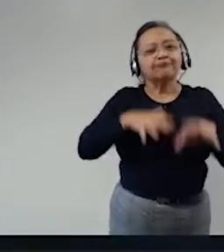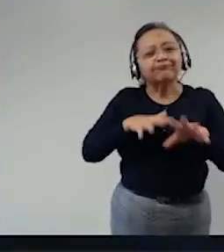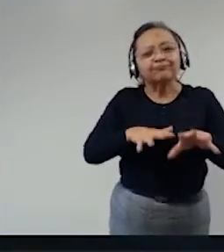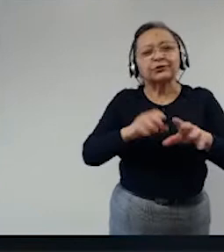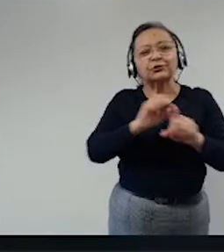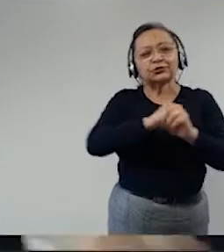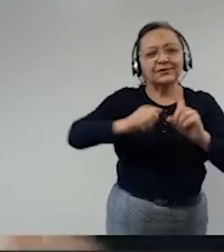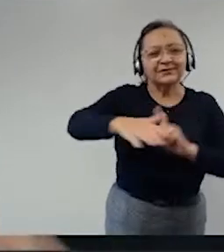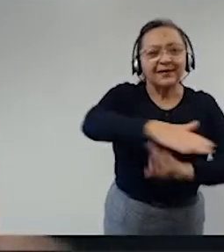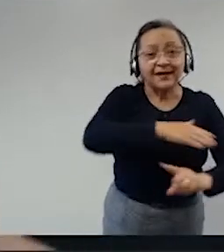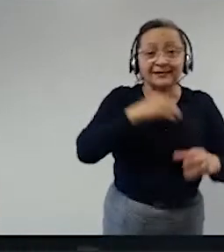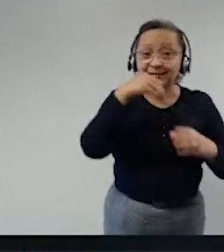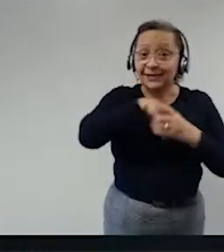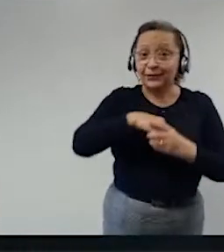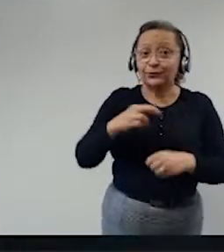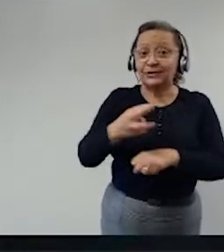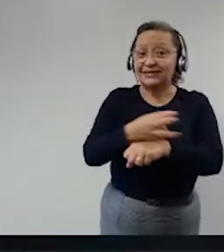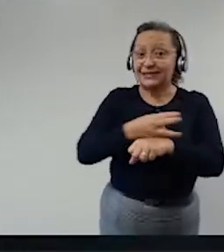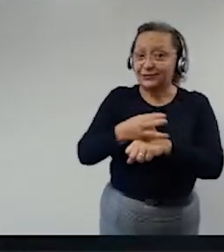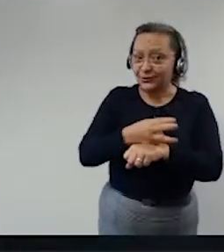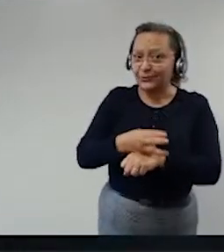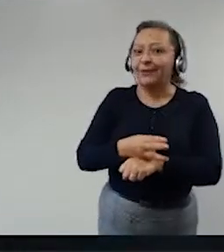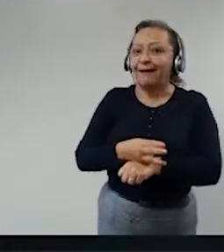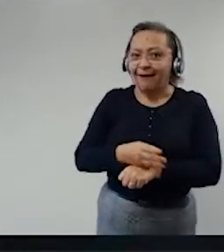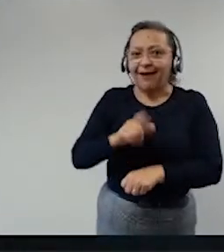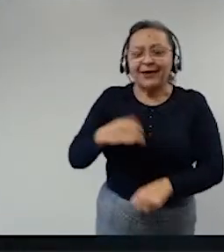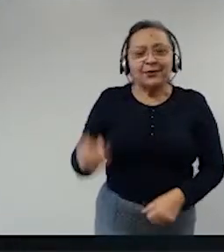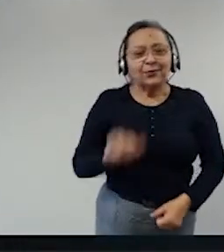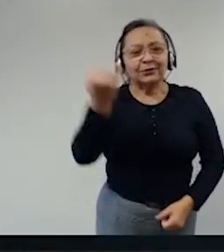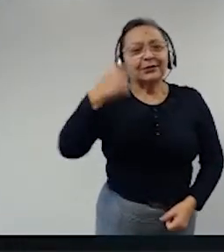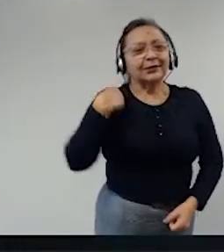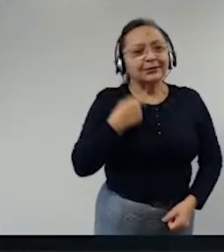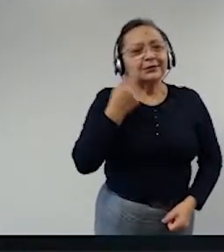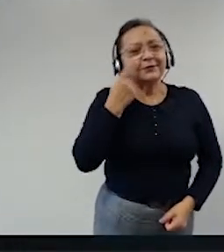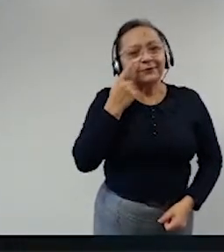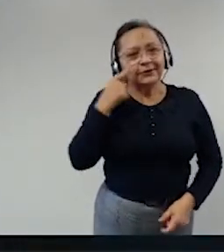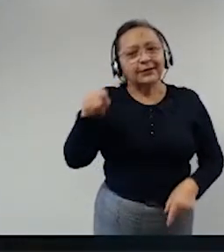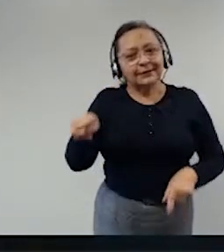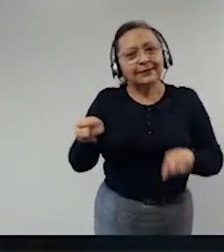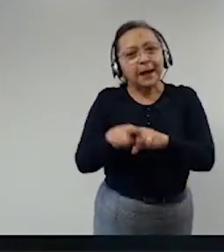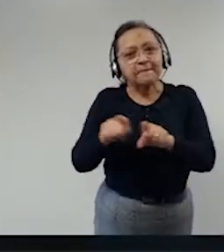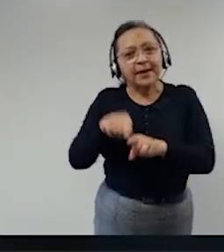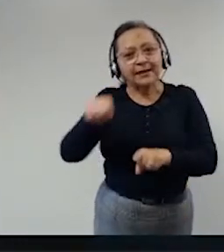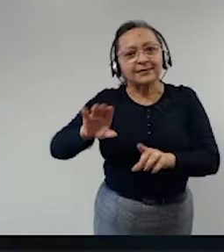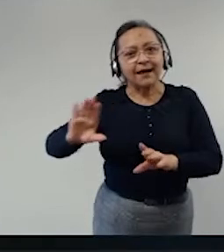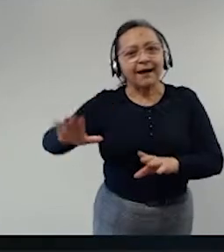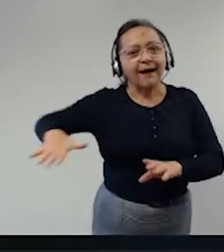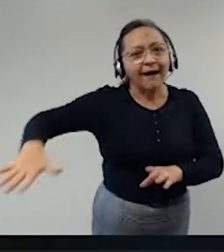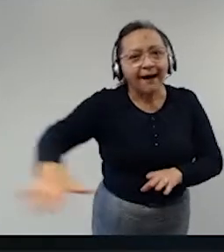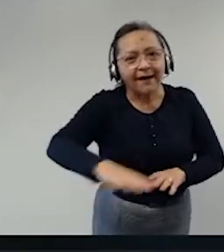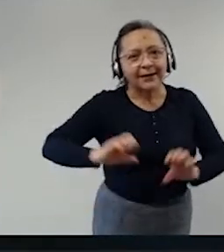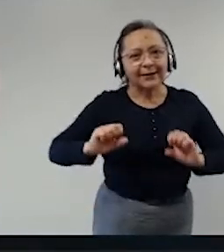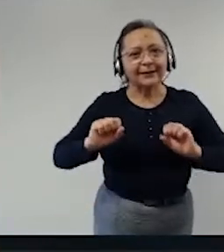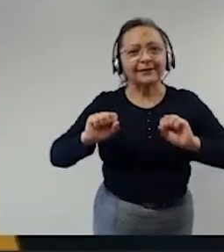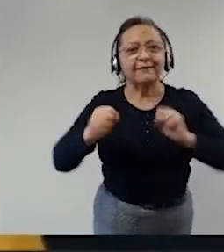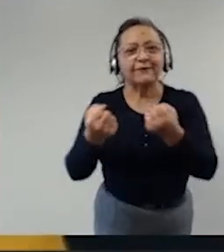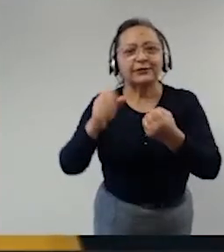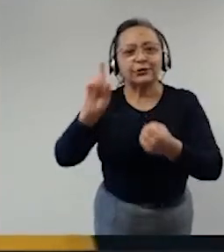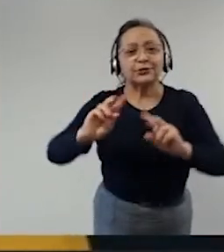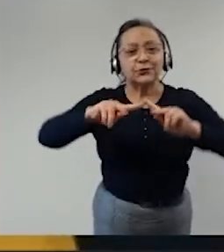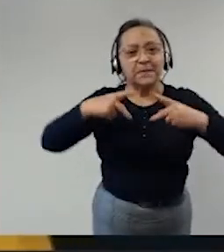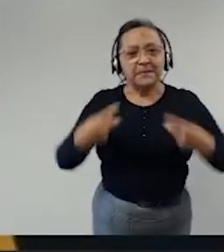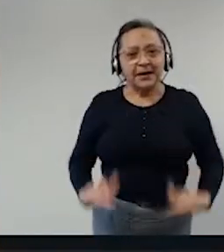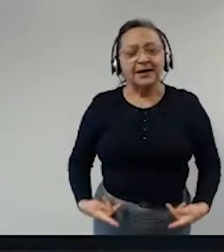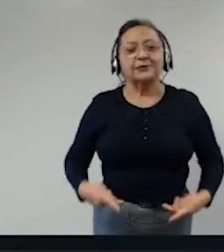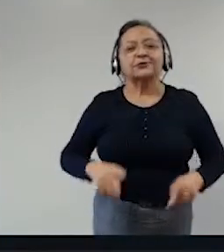setor. É importante que a gente olhe para a área da defesa dos direitos humanos, da defesa dos